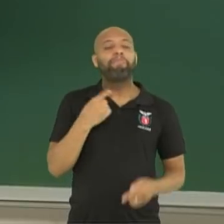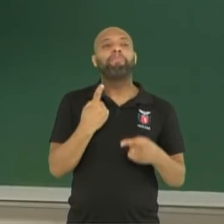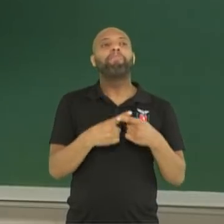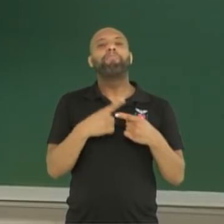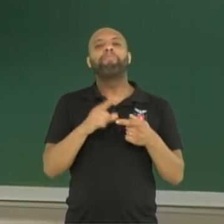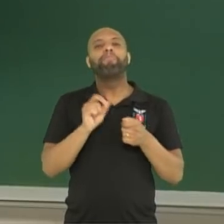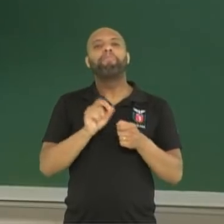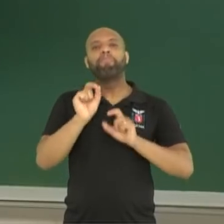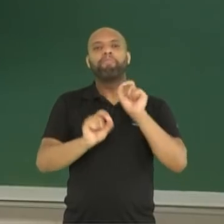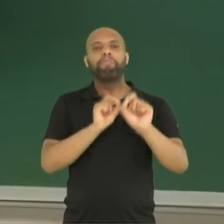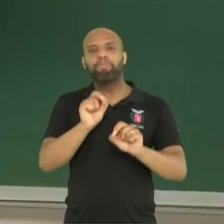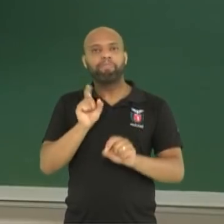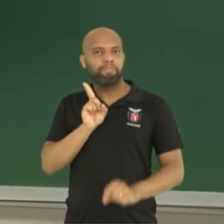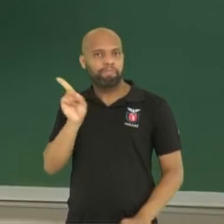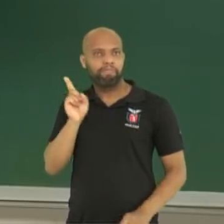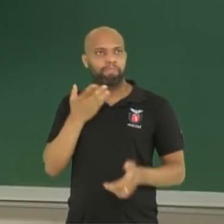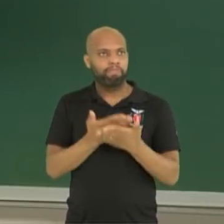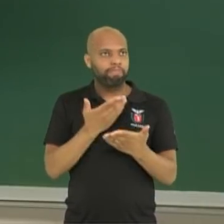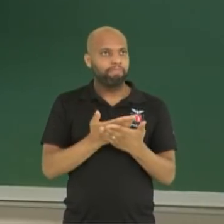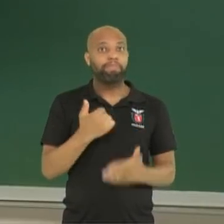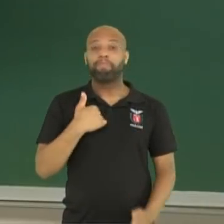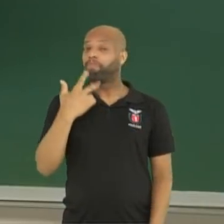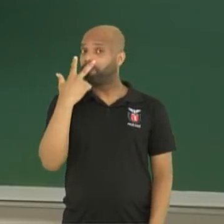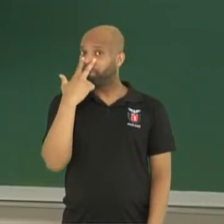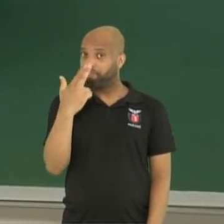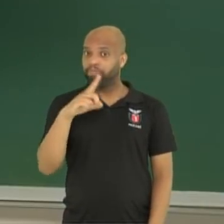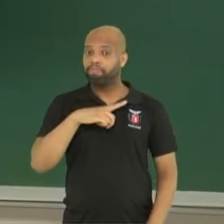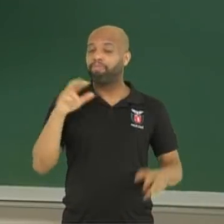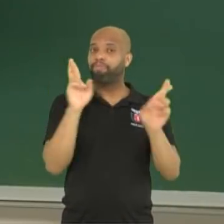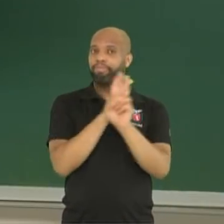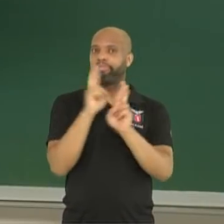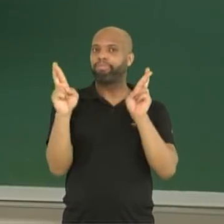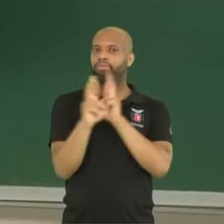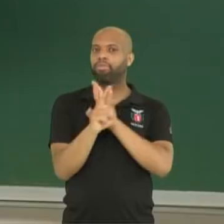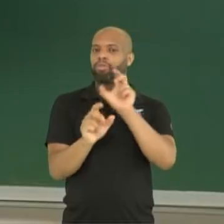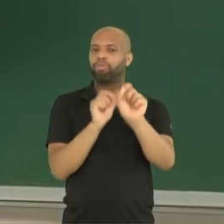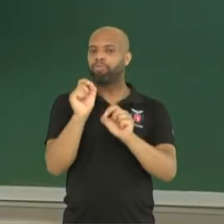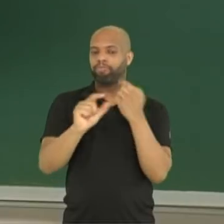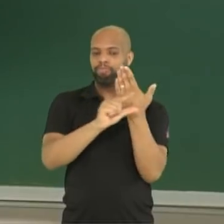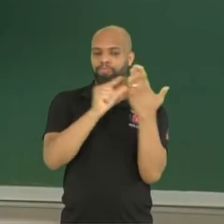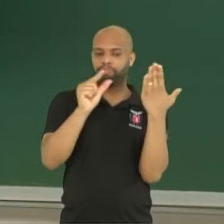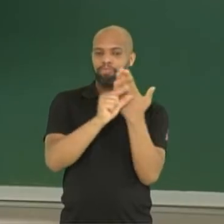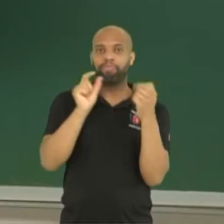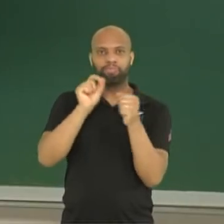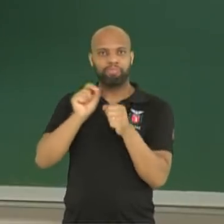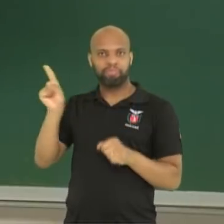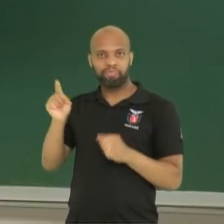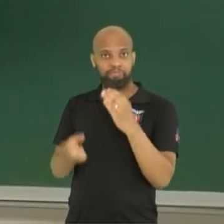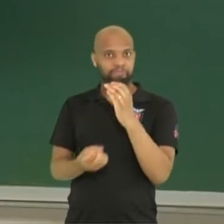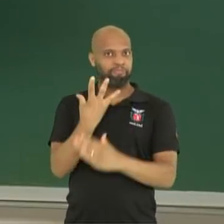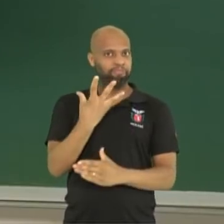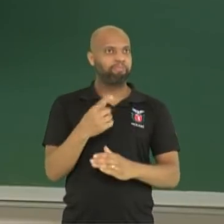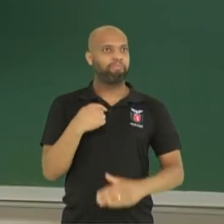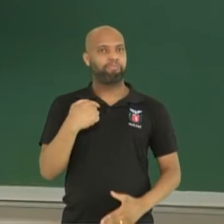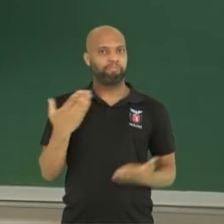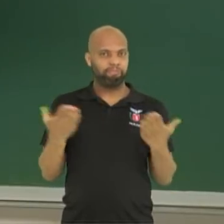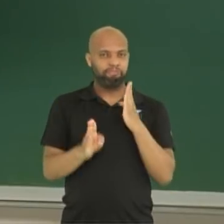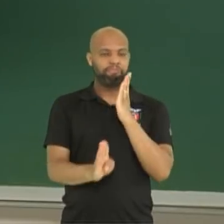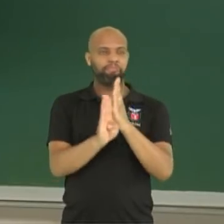fazendo aqui na nossa aula? Eu acho que tem relação com o autor dele. Será? Vamos ver? Vamos descobrir?